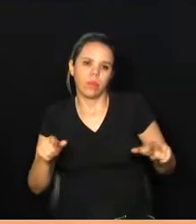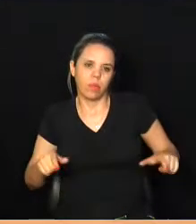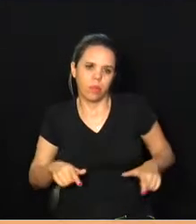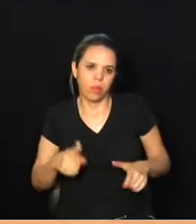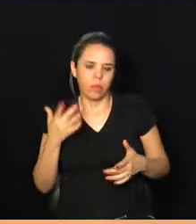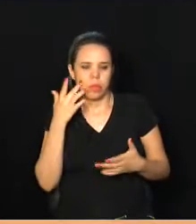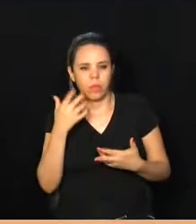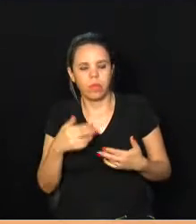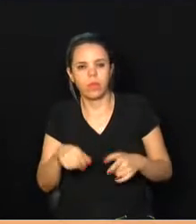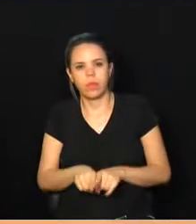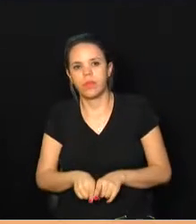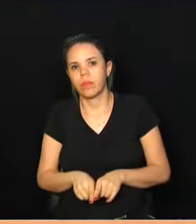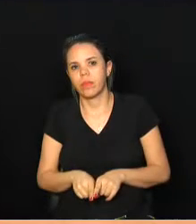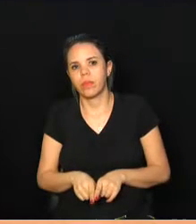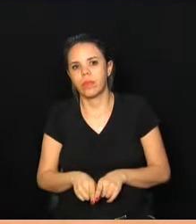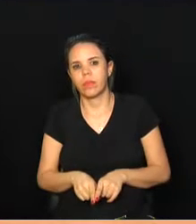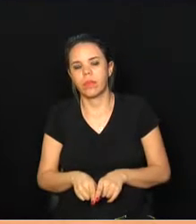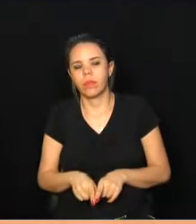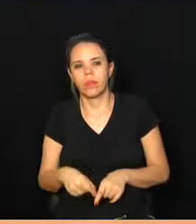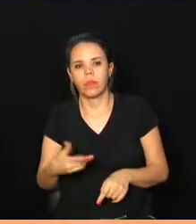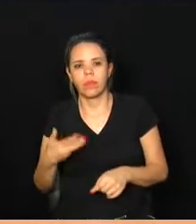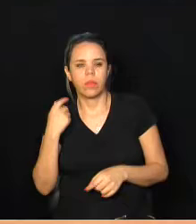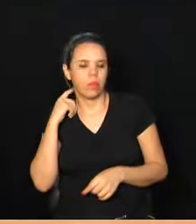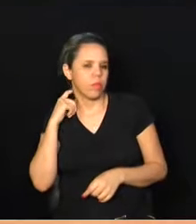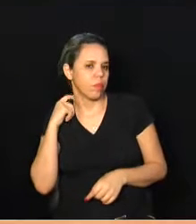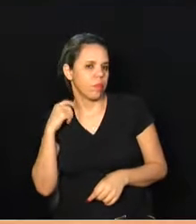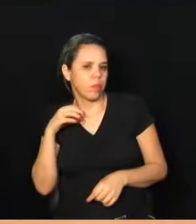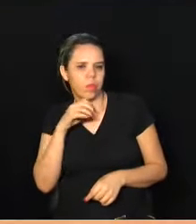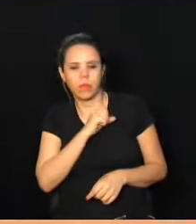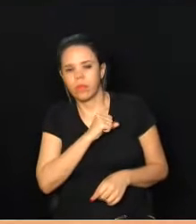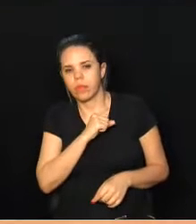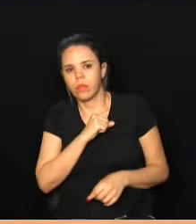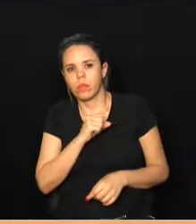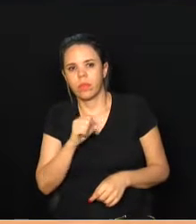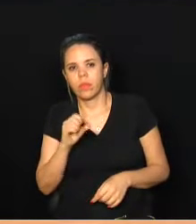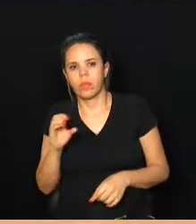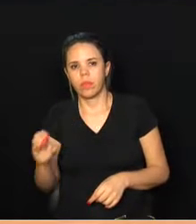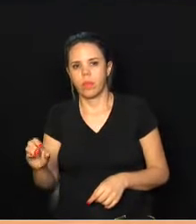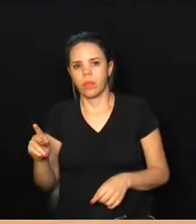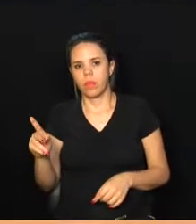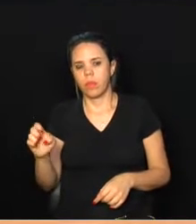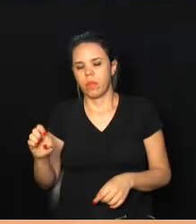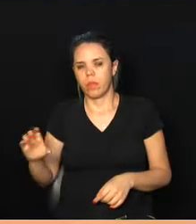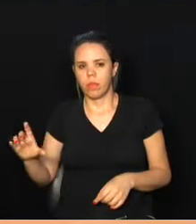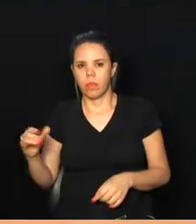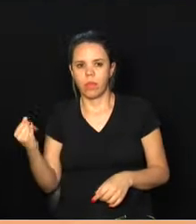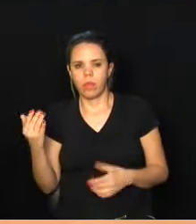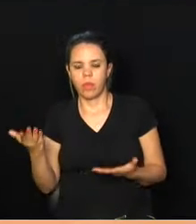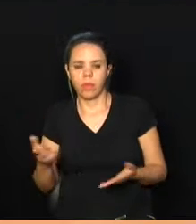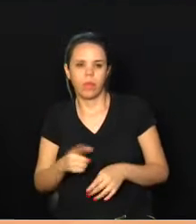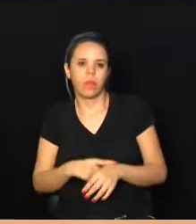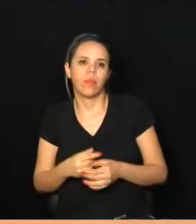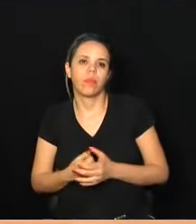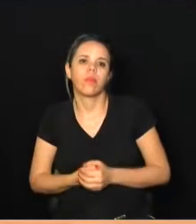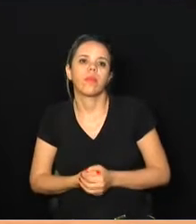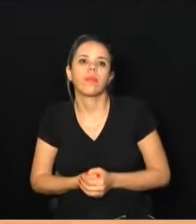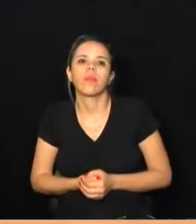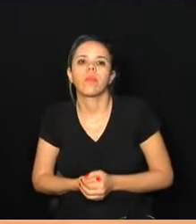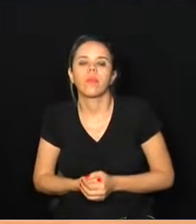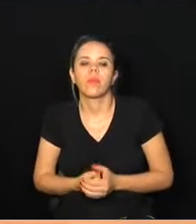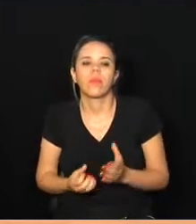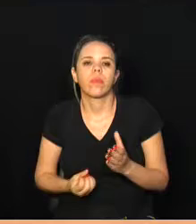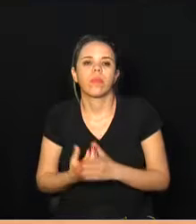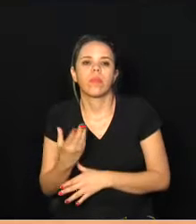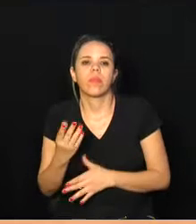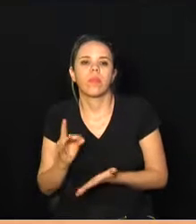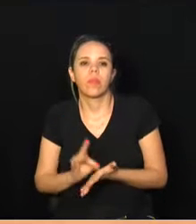são coisas assim que a gente tem que agir mais rapidamente. Acho que a CPLI é importantíssima nessa hora, para que isso aconteça